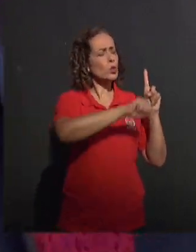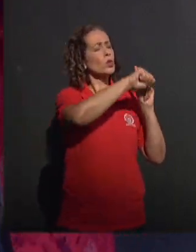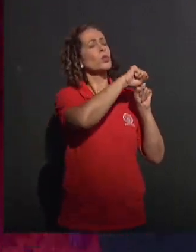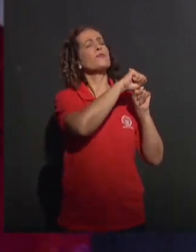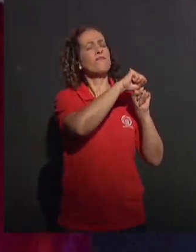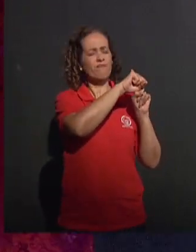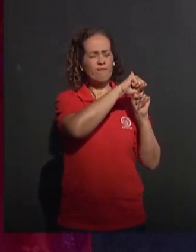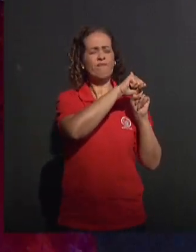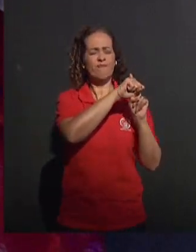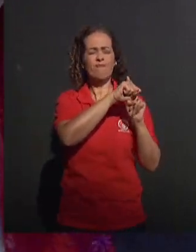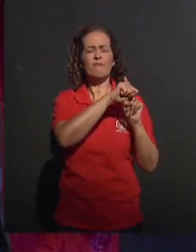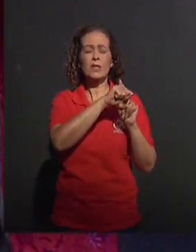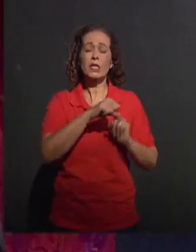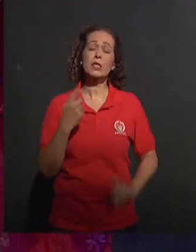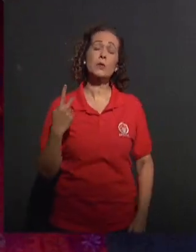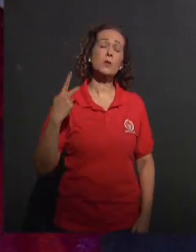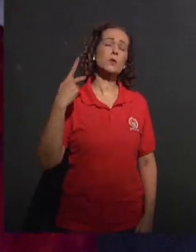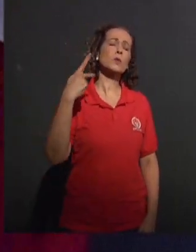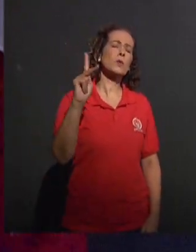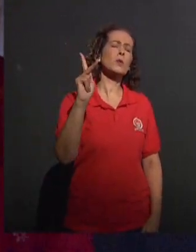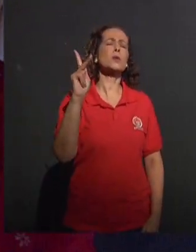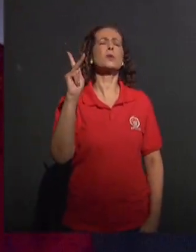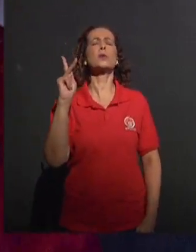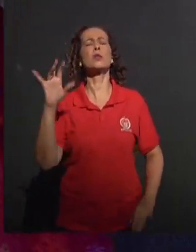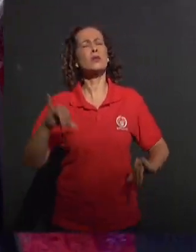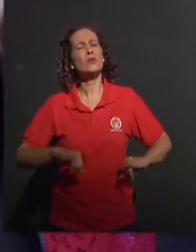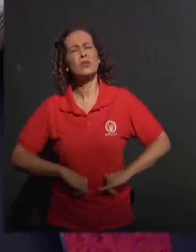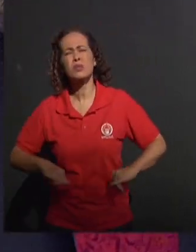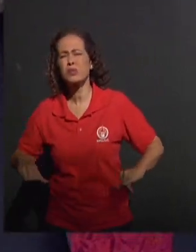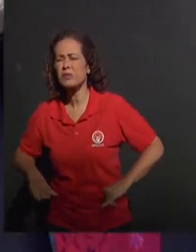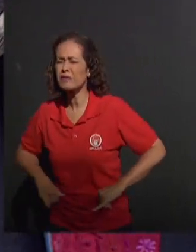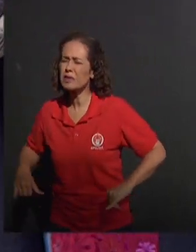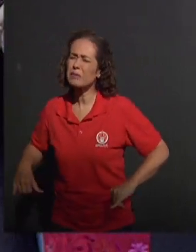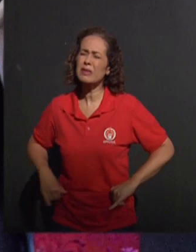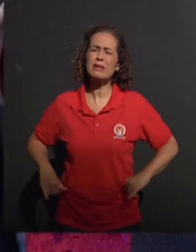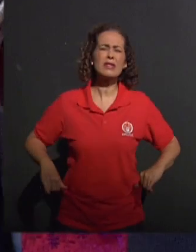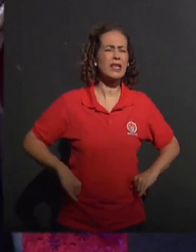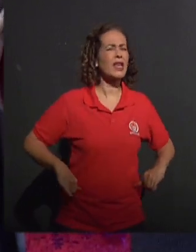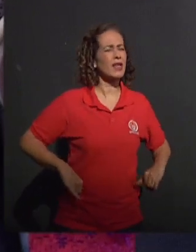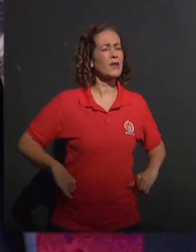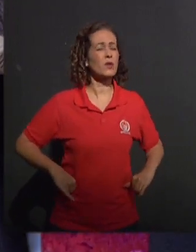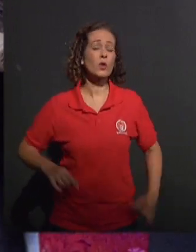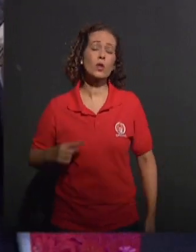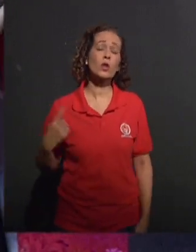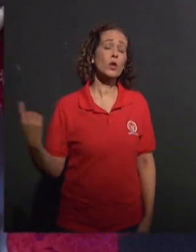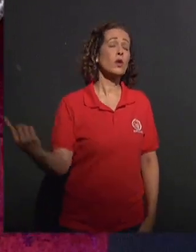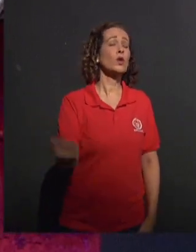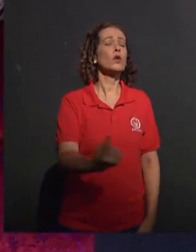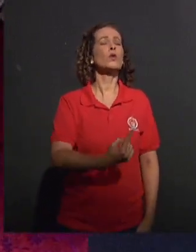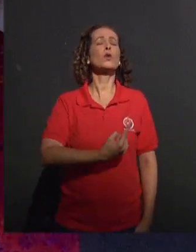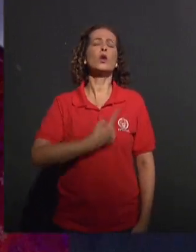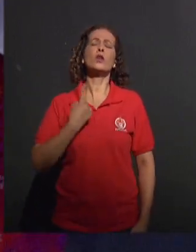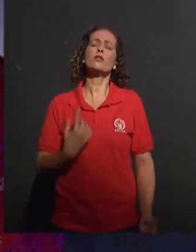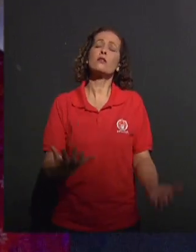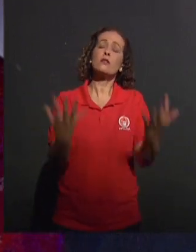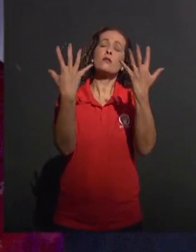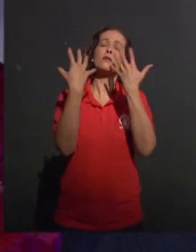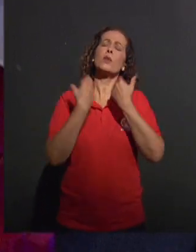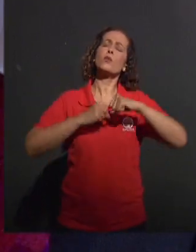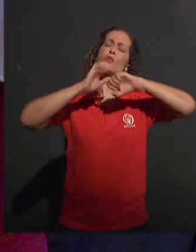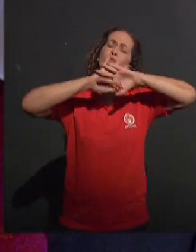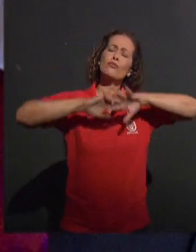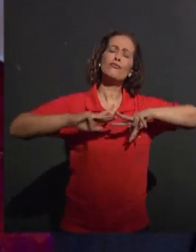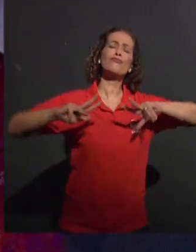pelas Tuas feridas, nós fomos sarados, ó Pai. Nós queremos ver, Senhor,